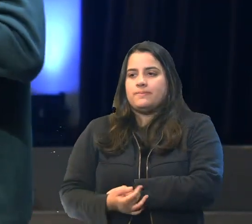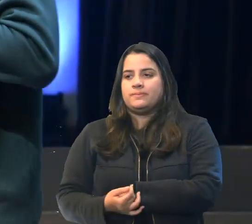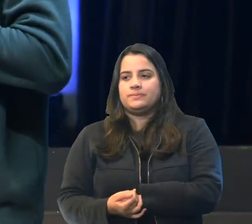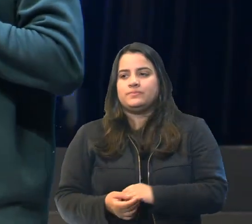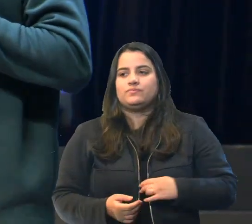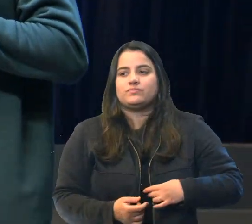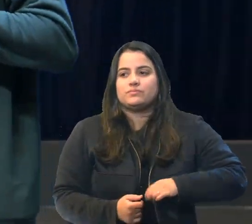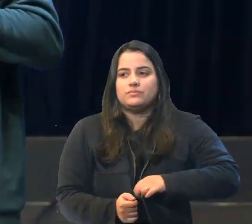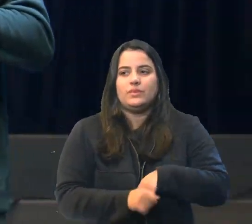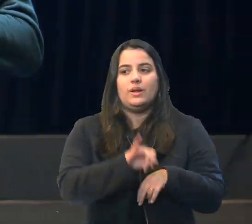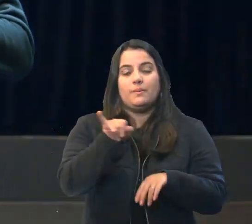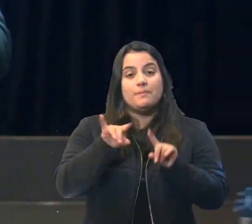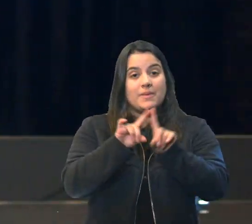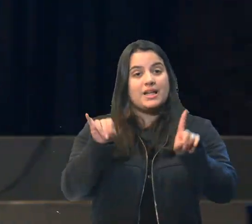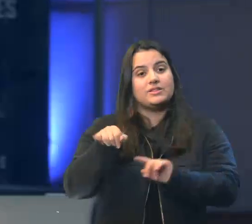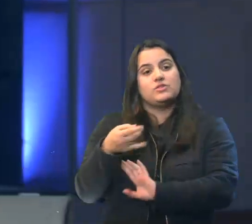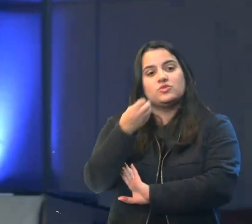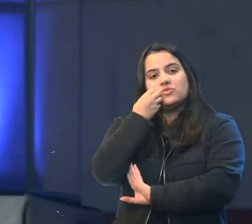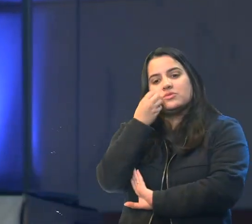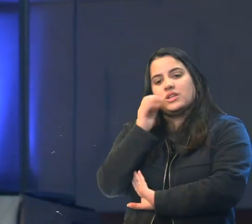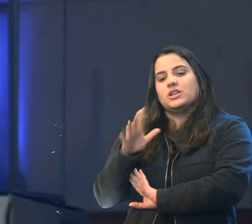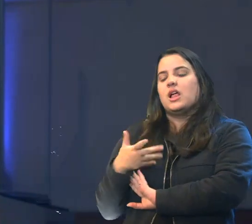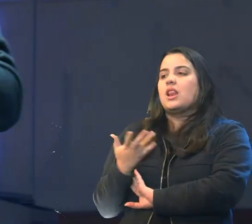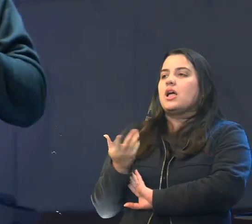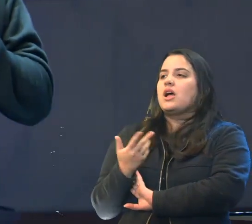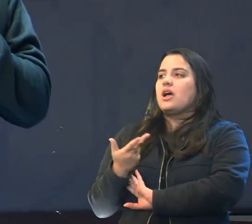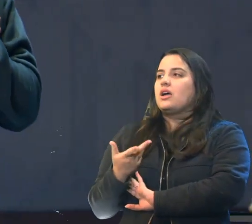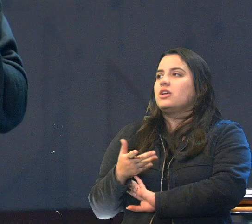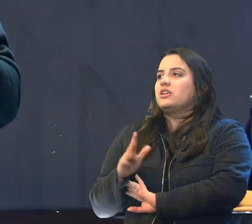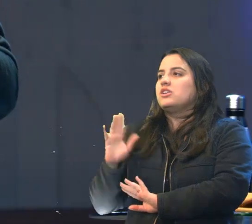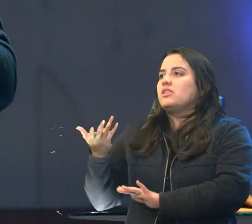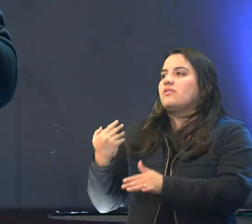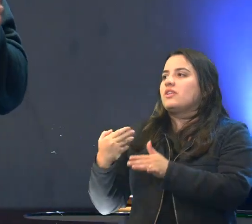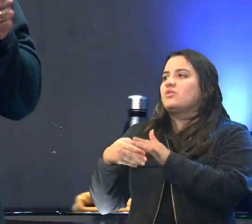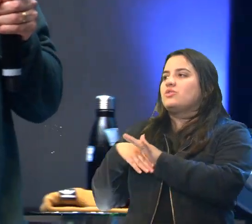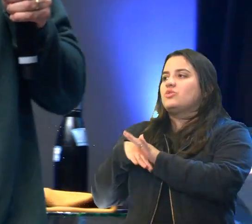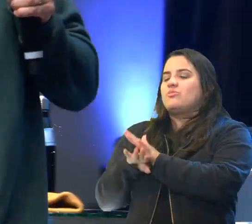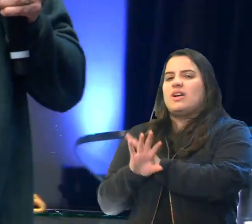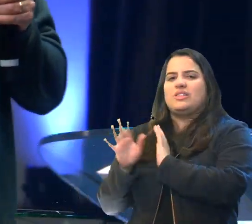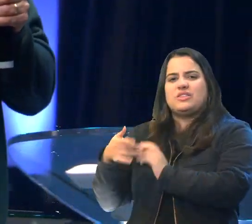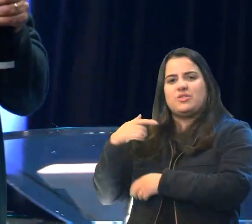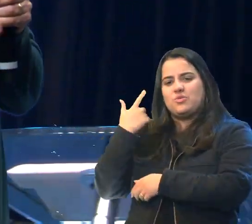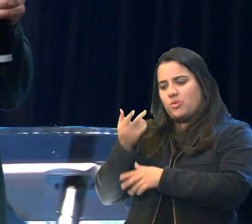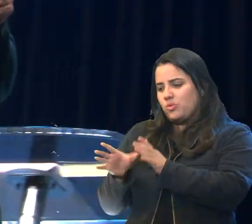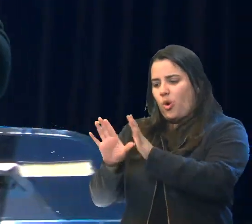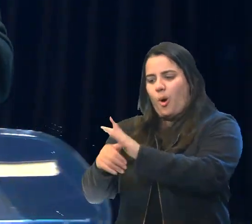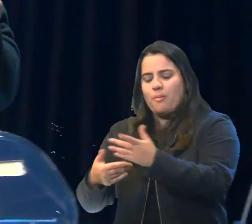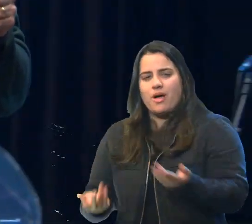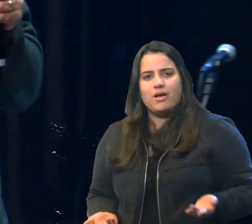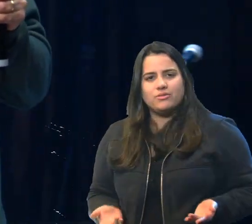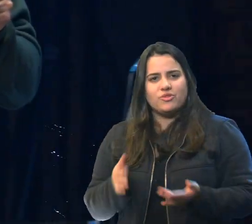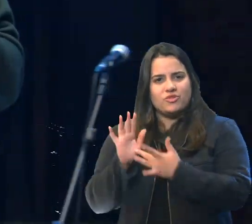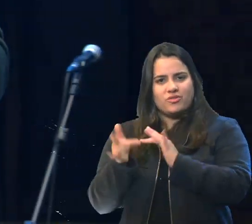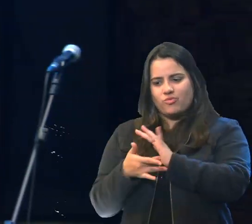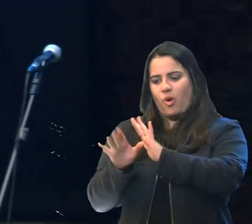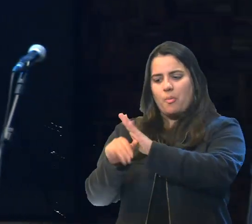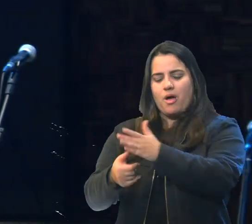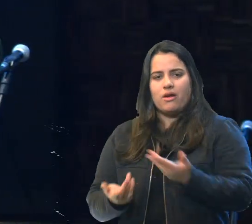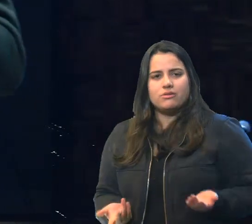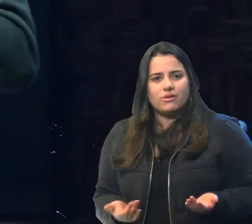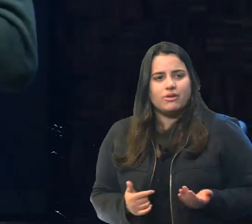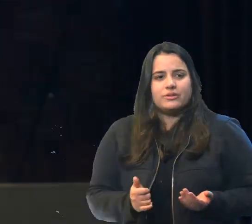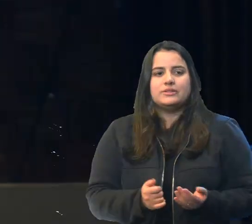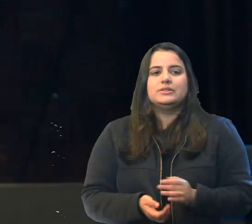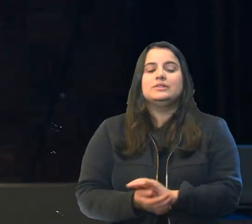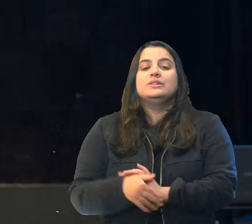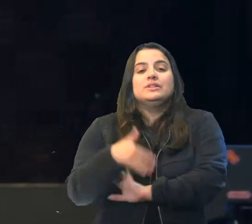Só que ele já tinha ouvido tanta coisa no X2 que estava começando a ficar doido, roubando o Messias, meu Deus do céu. E